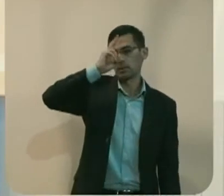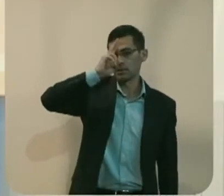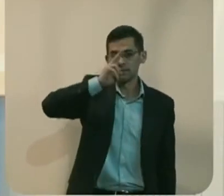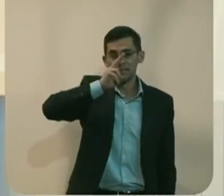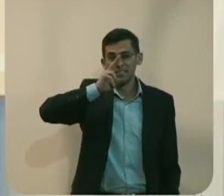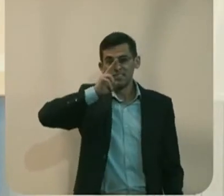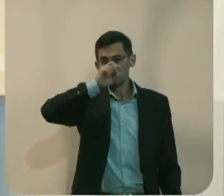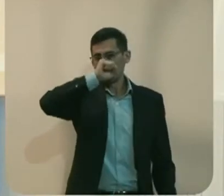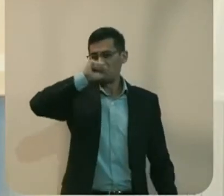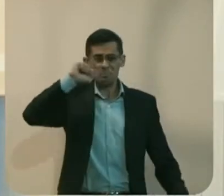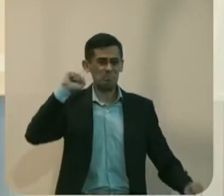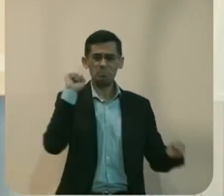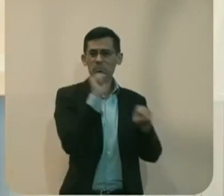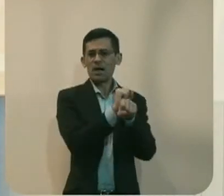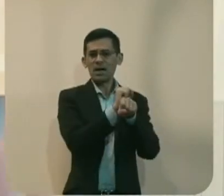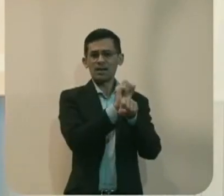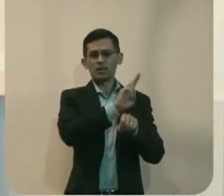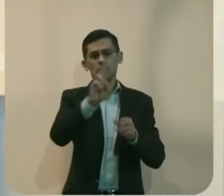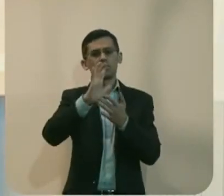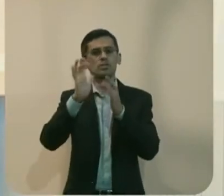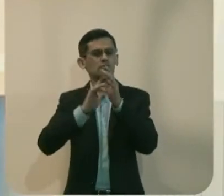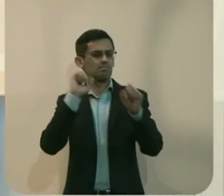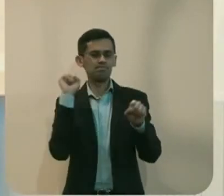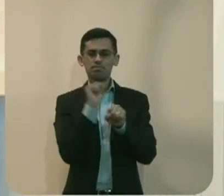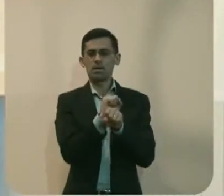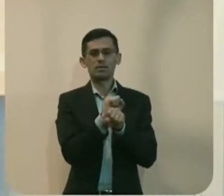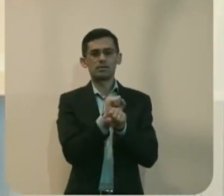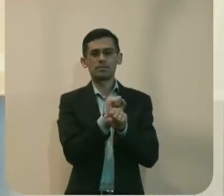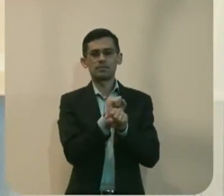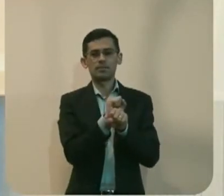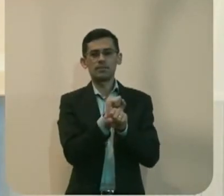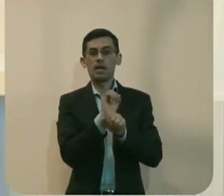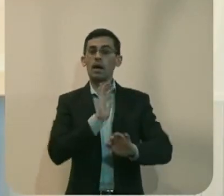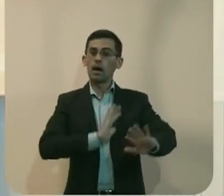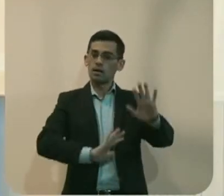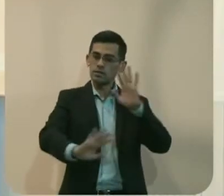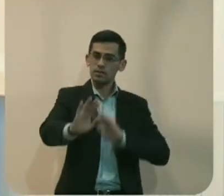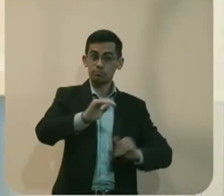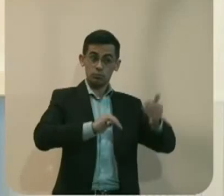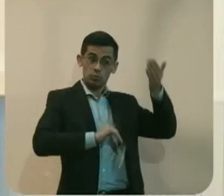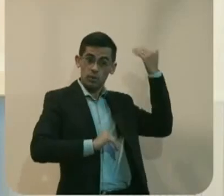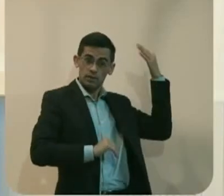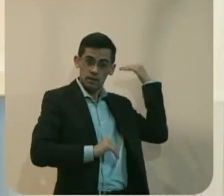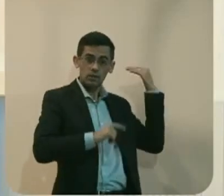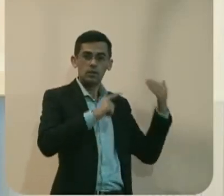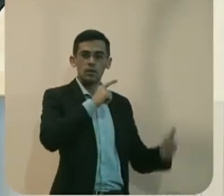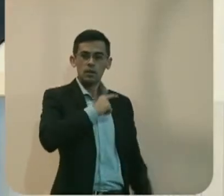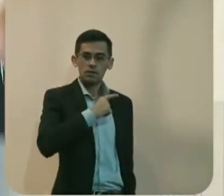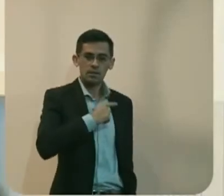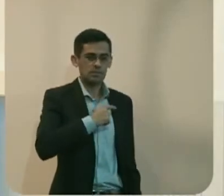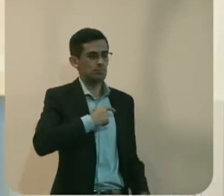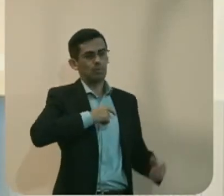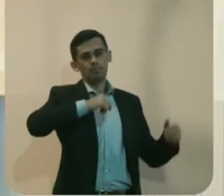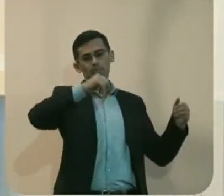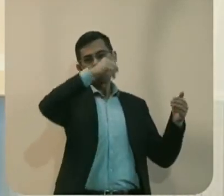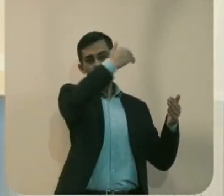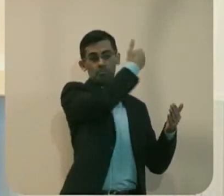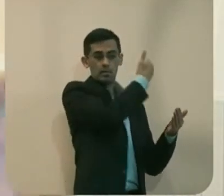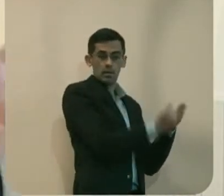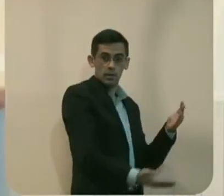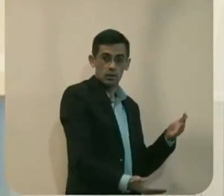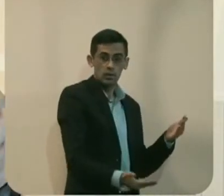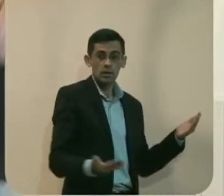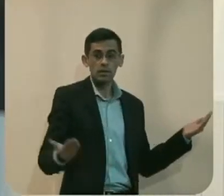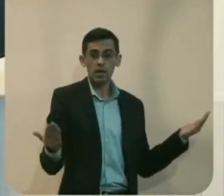força. Chega, em nome de Jesus, chega. Talvez lá no passado você tenha tido uma derrota e de repente